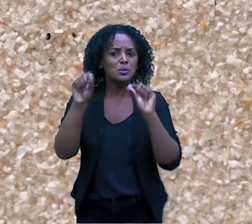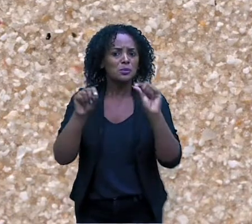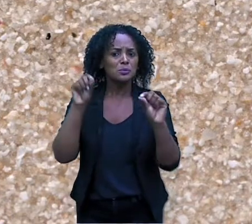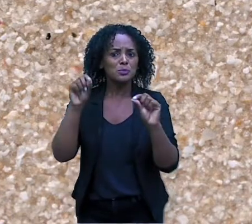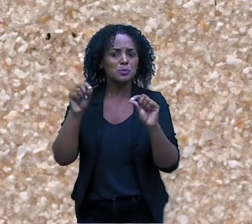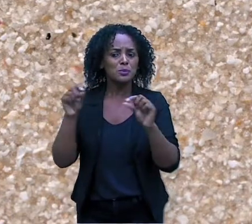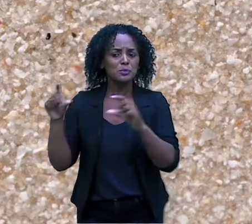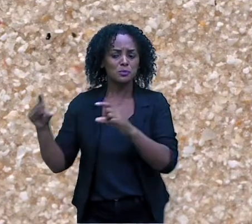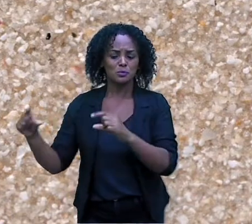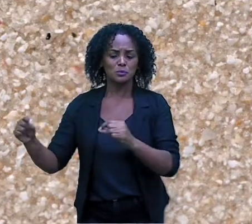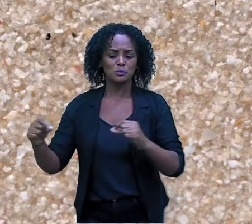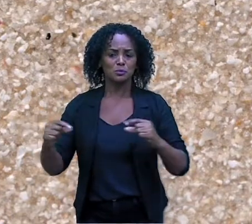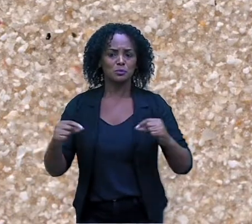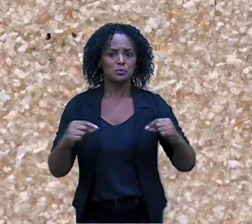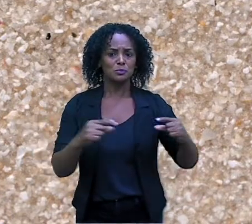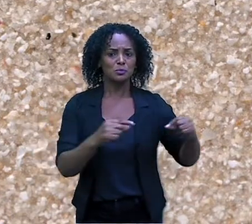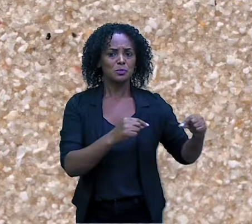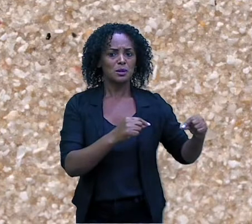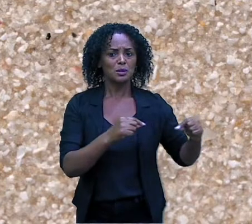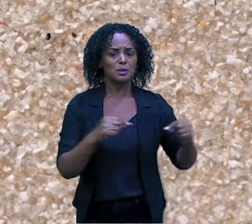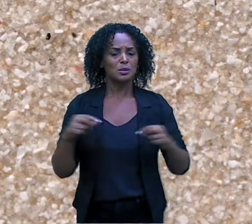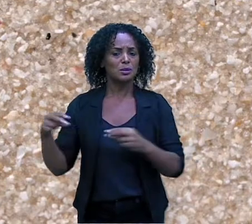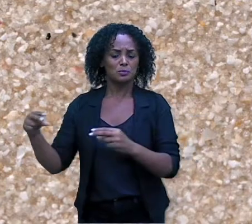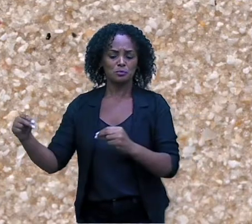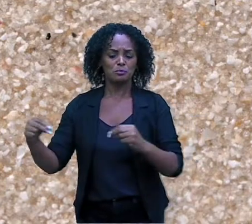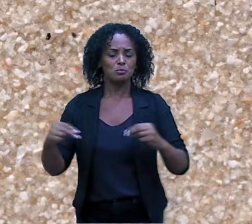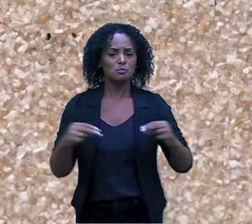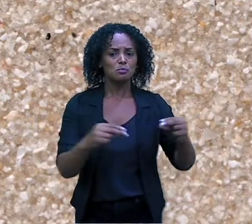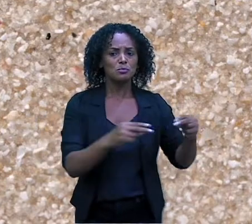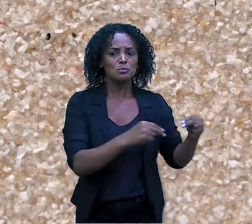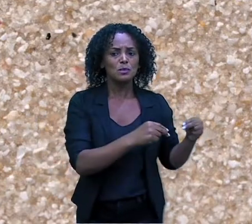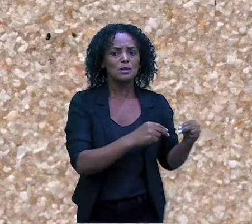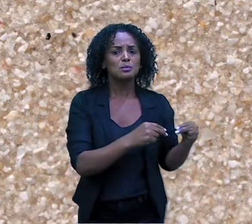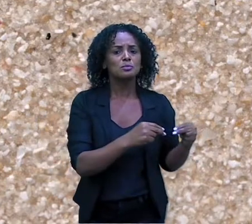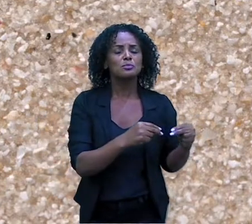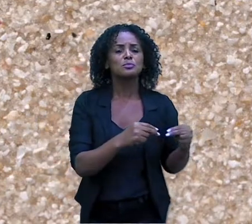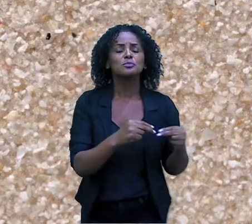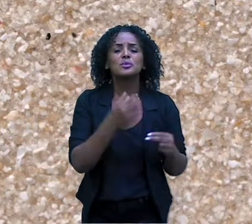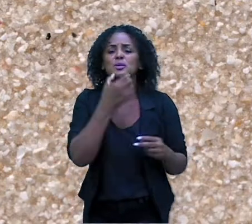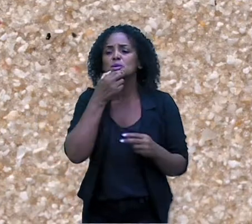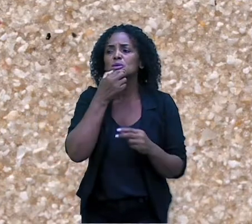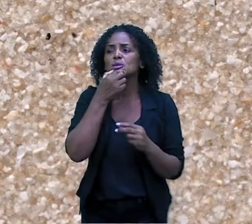gente? Caranguejo. Caranguejo em inglês,